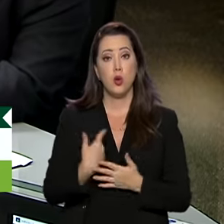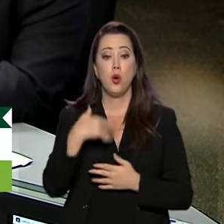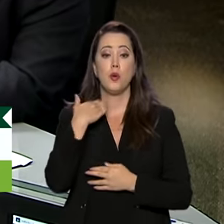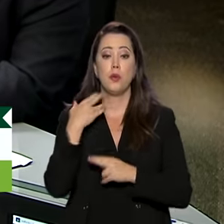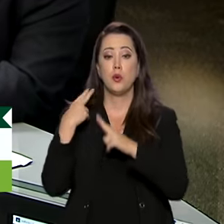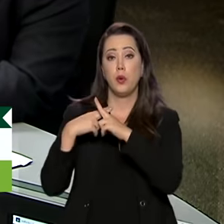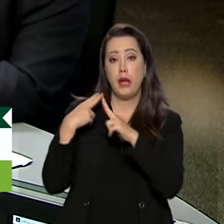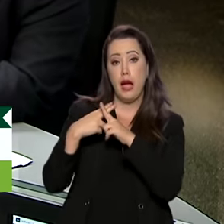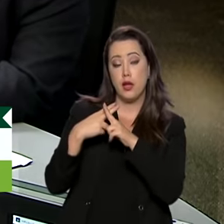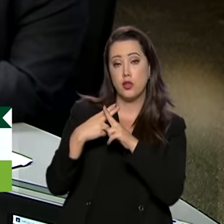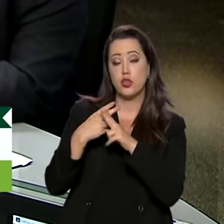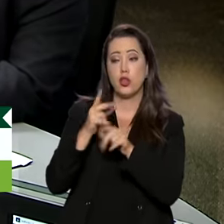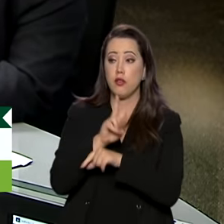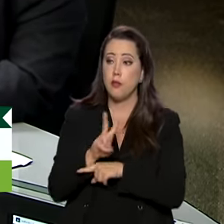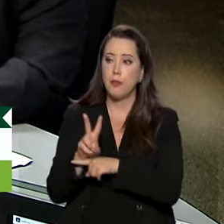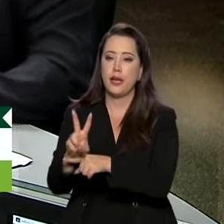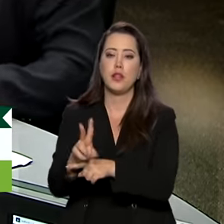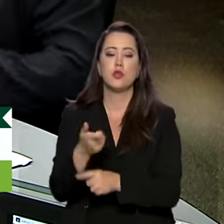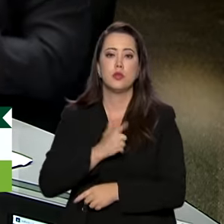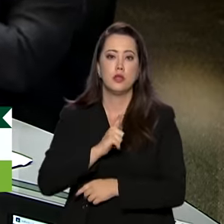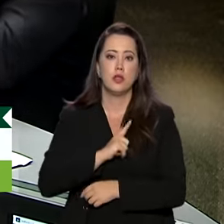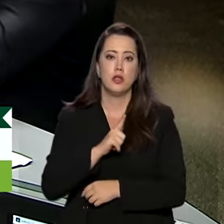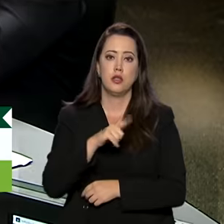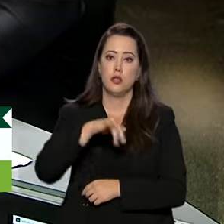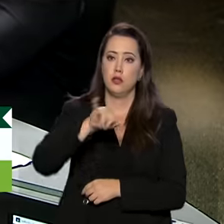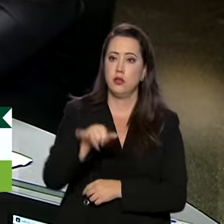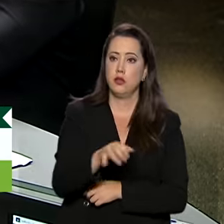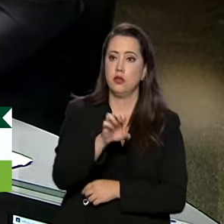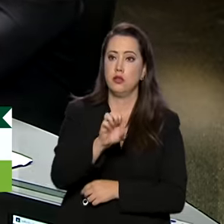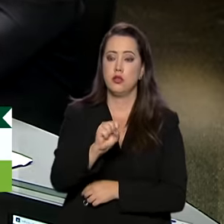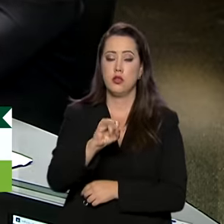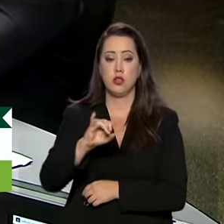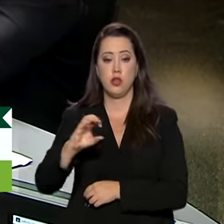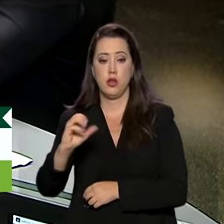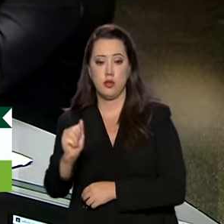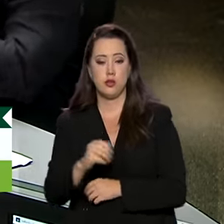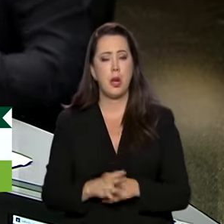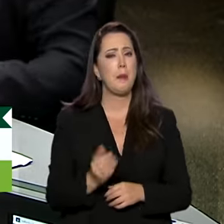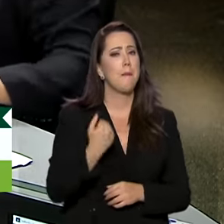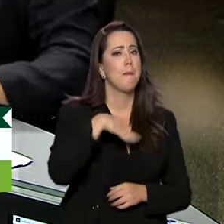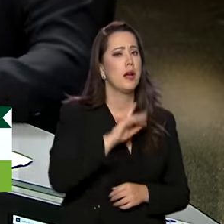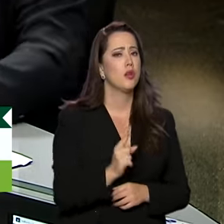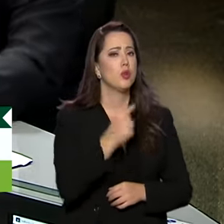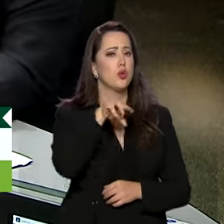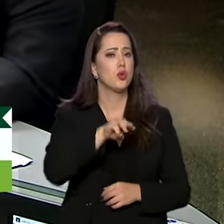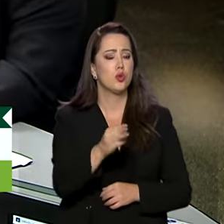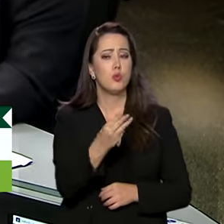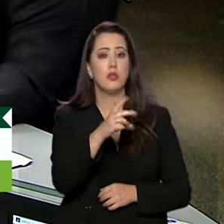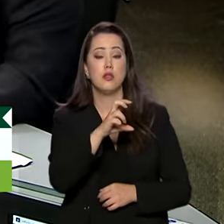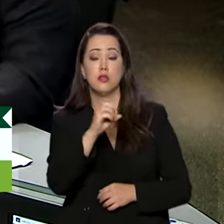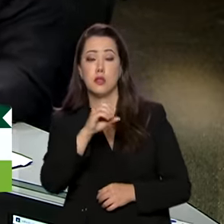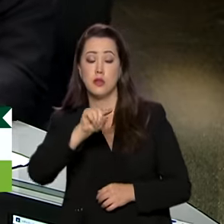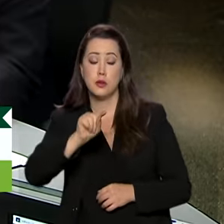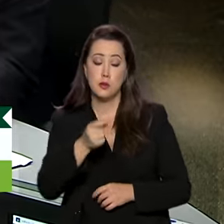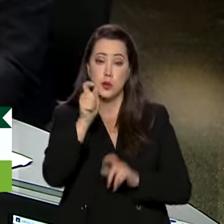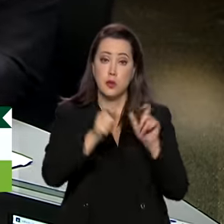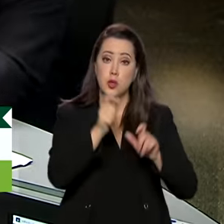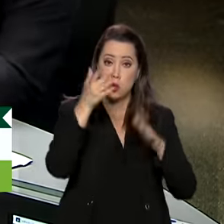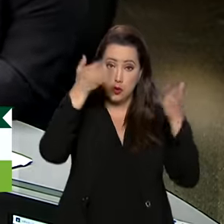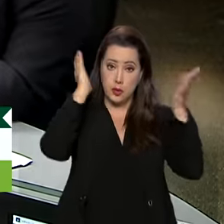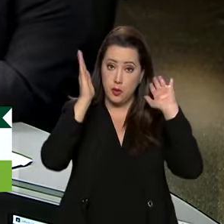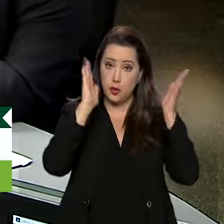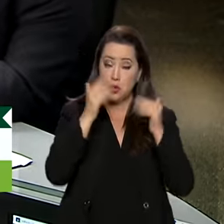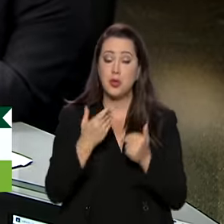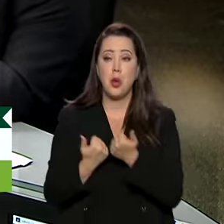Transportes Jéssica Gonçalves mais de 1 milhão e 500 mil caminhoneiros a viciados em todo o país